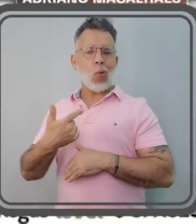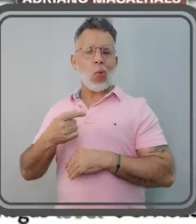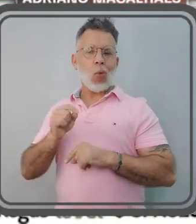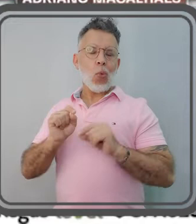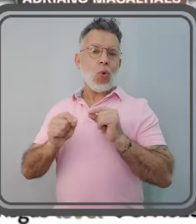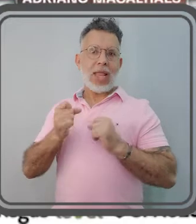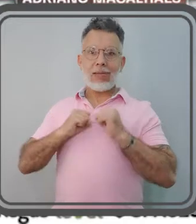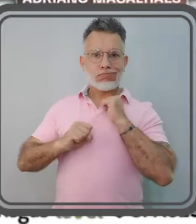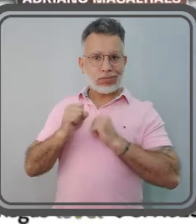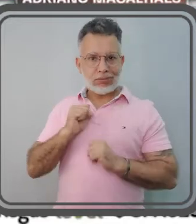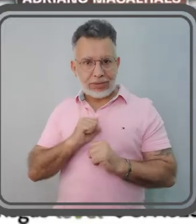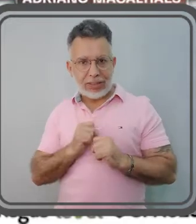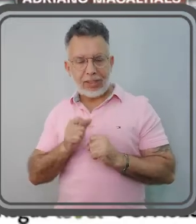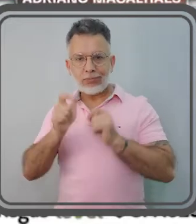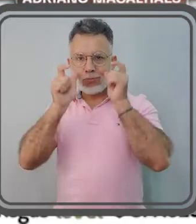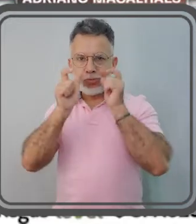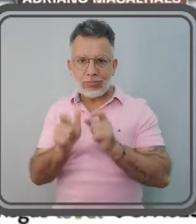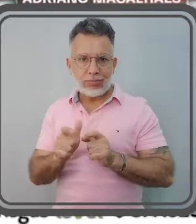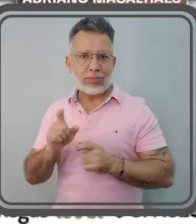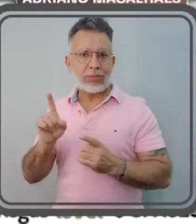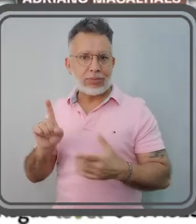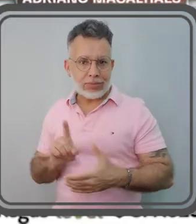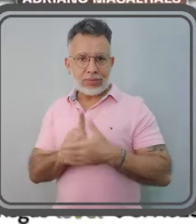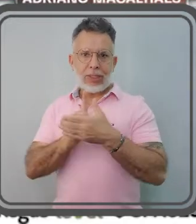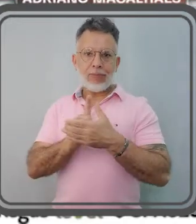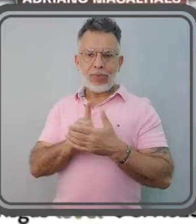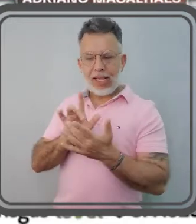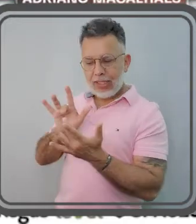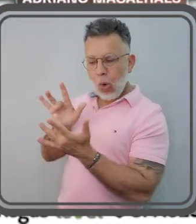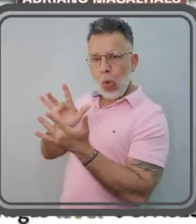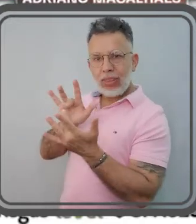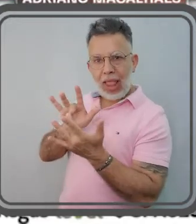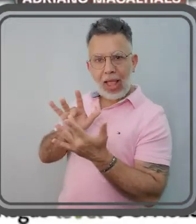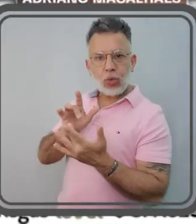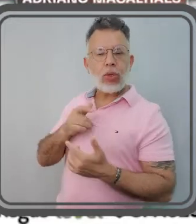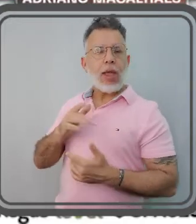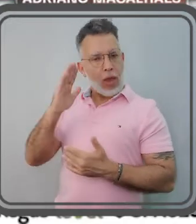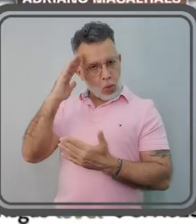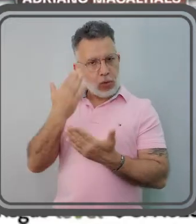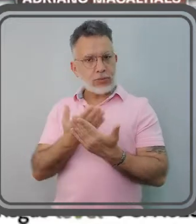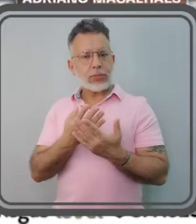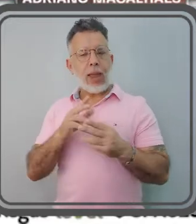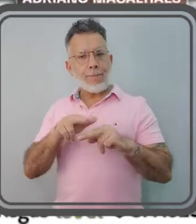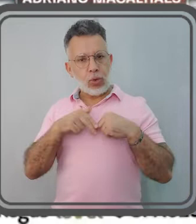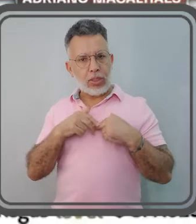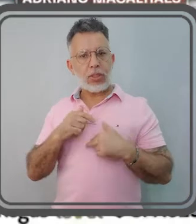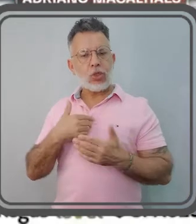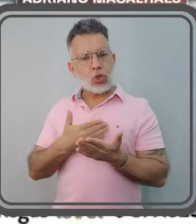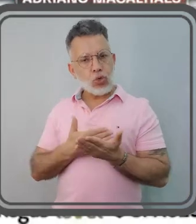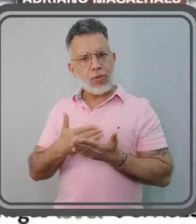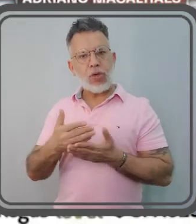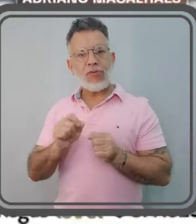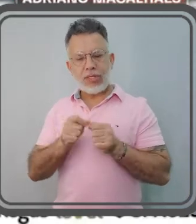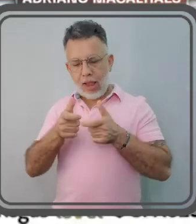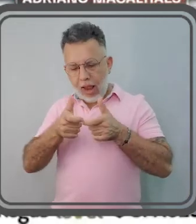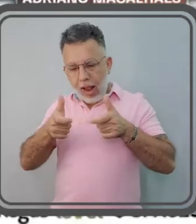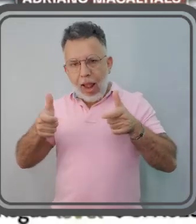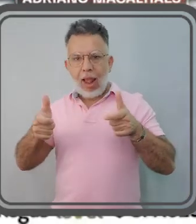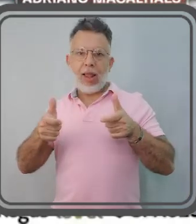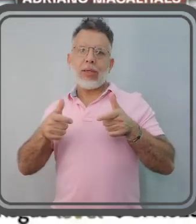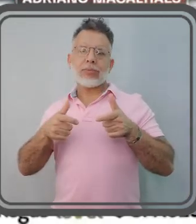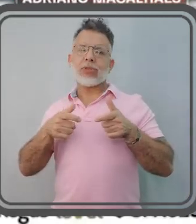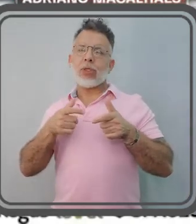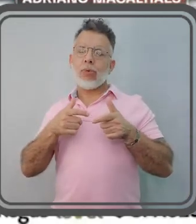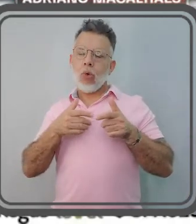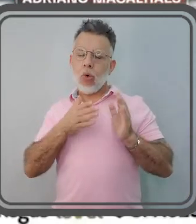acredito demais, e é por isso que a gente começou a fazer expansão a nível espiral, ainda estamos, né, para poder exatamente atender a expectativa